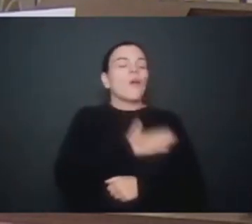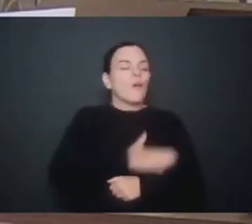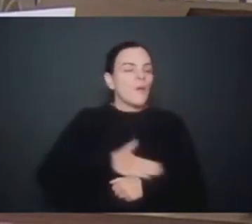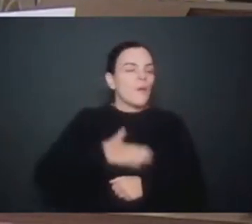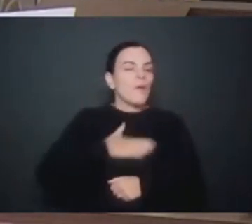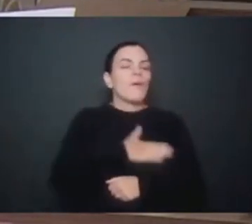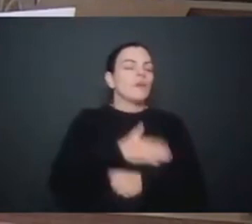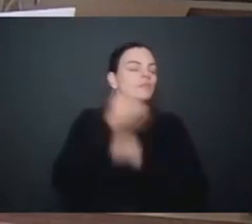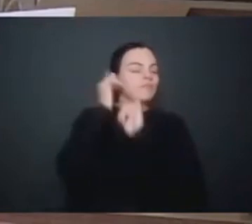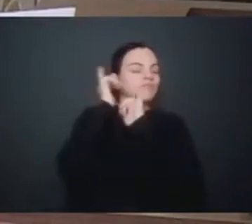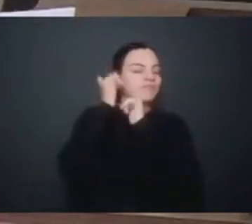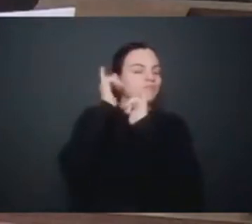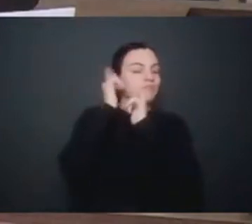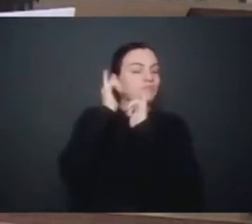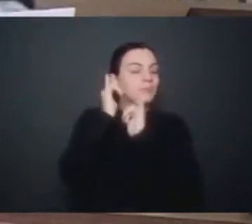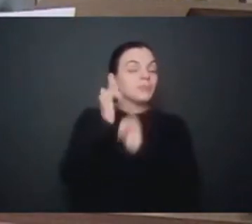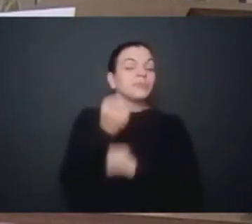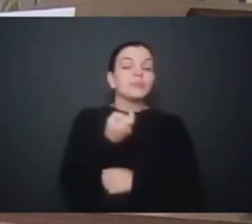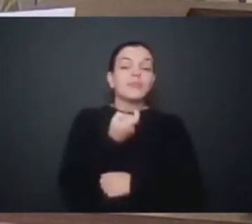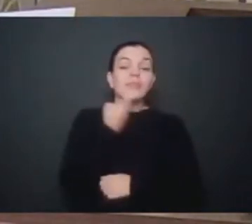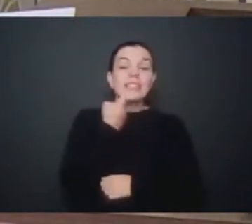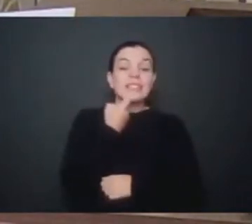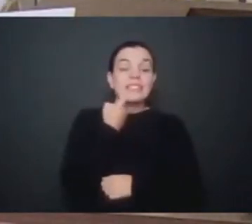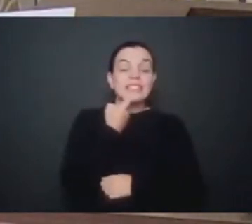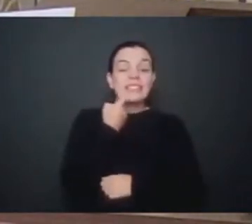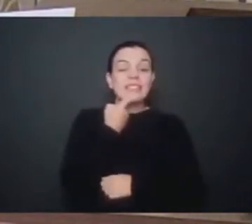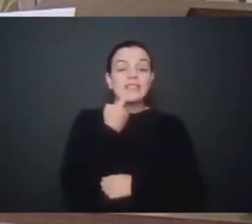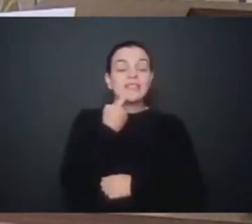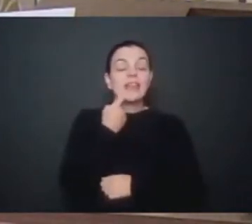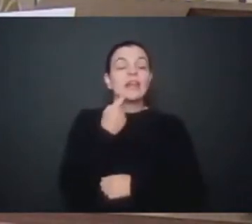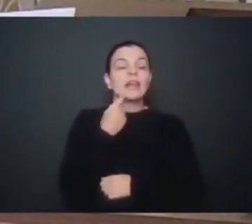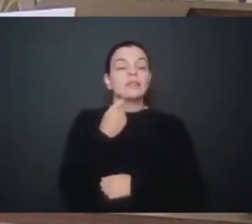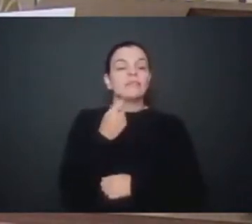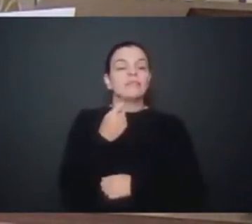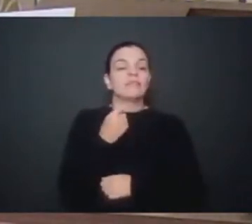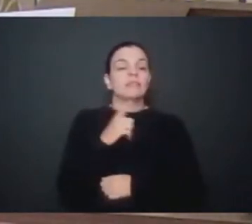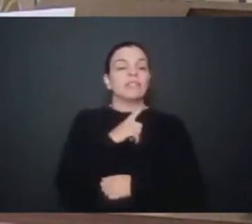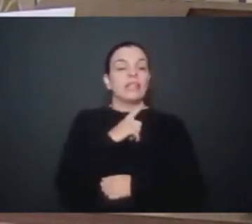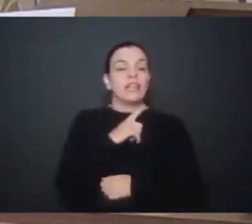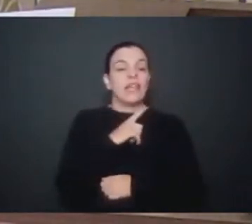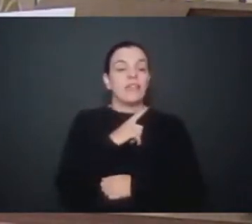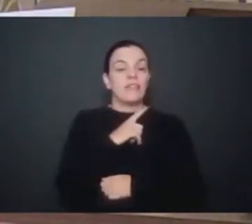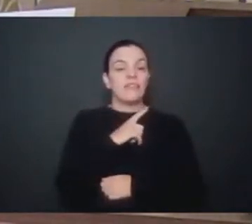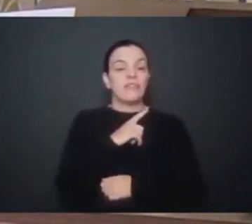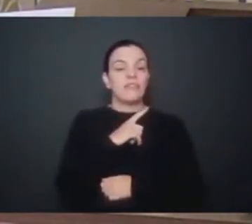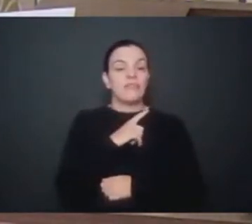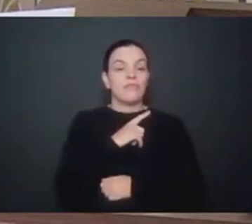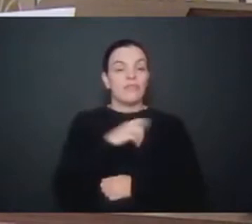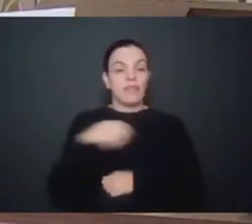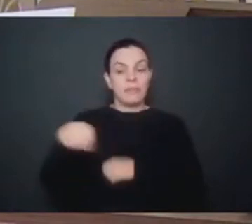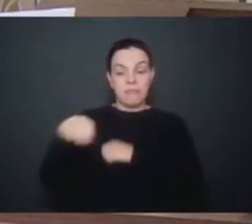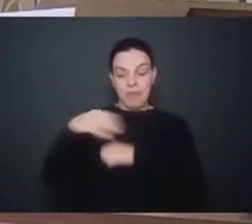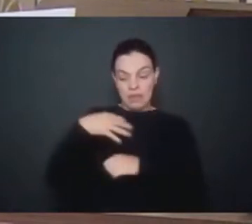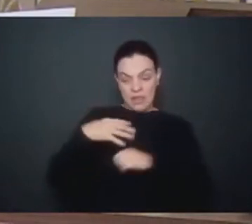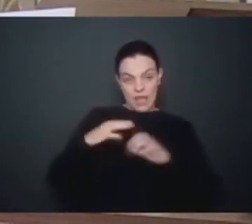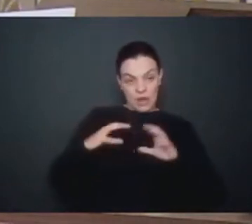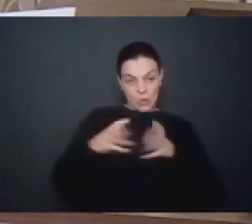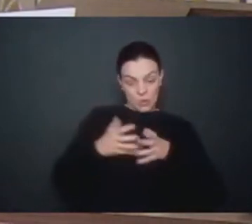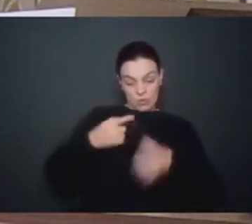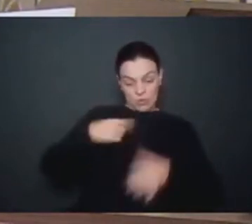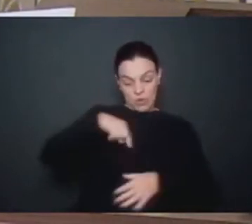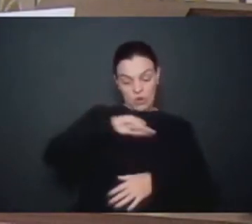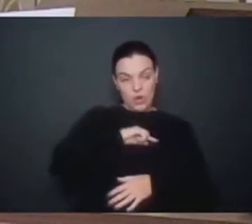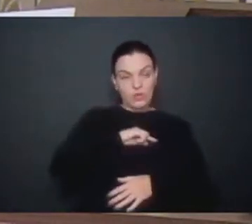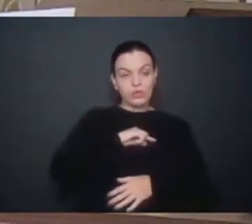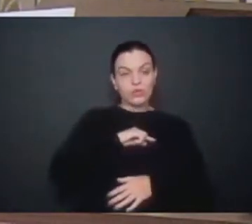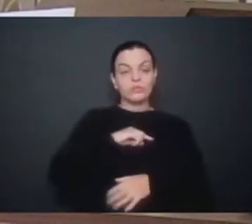Agora, sexta-feira, tivemos um chamado ao nosso gabinete de um problema de drenagem ali na Rutil do Polido,